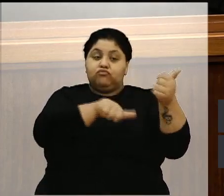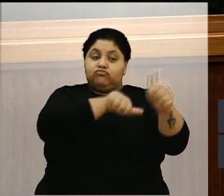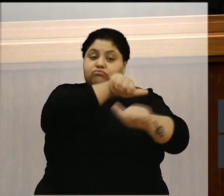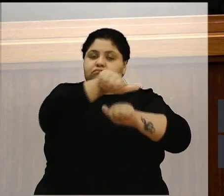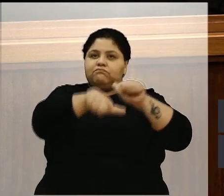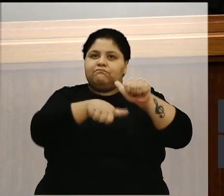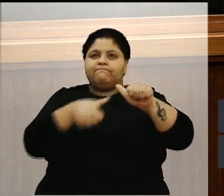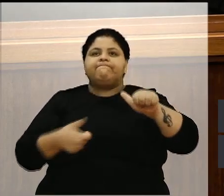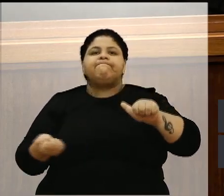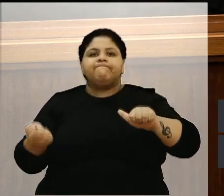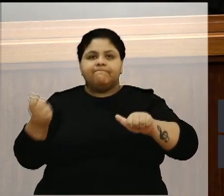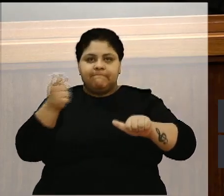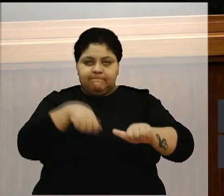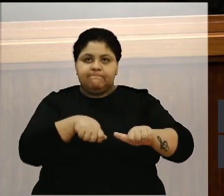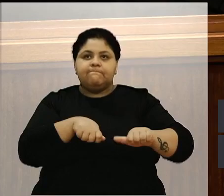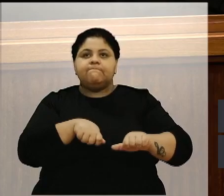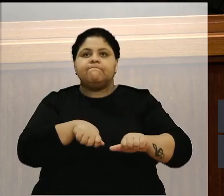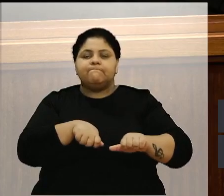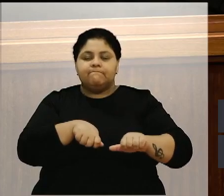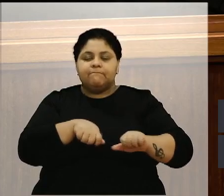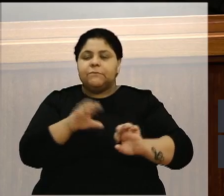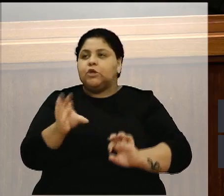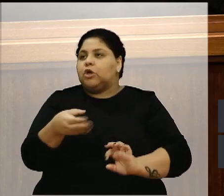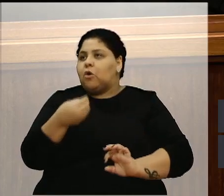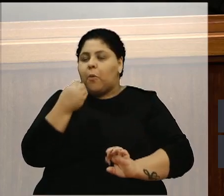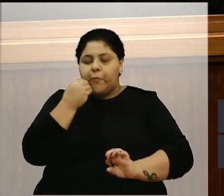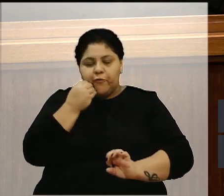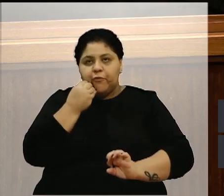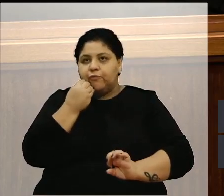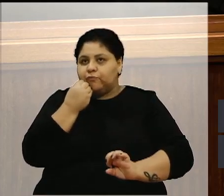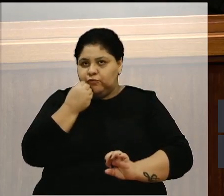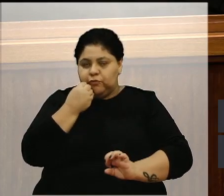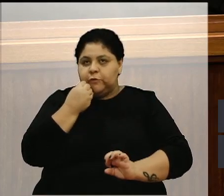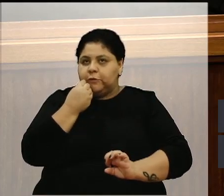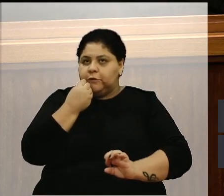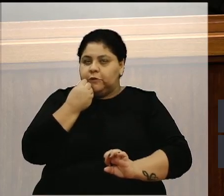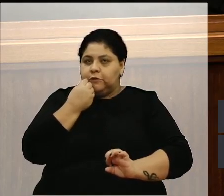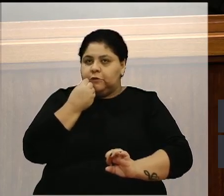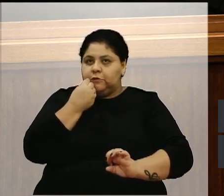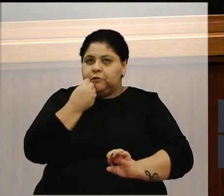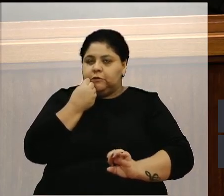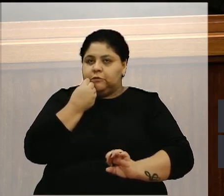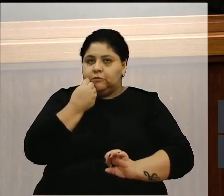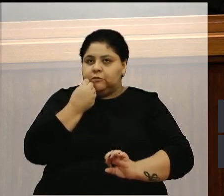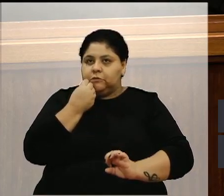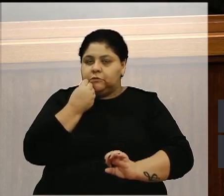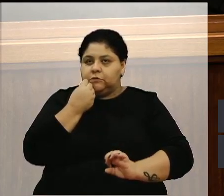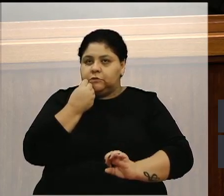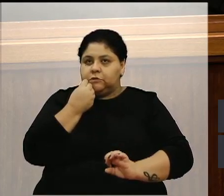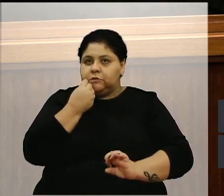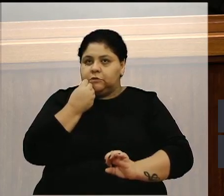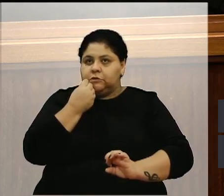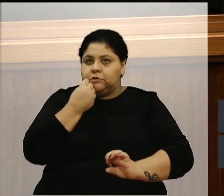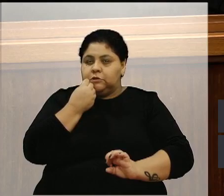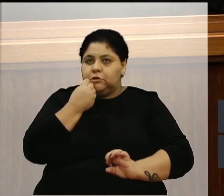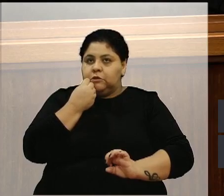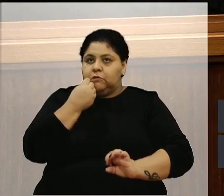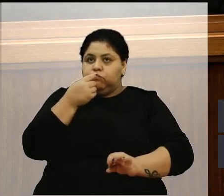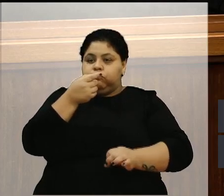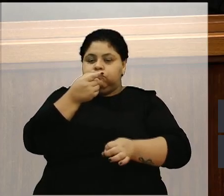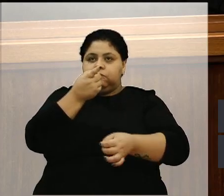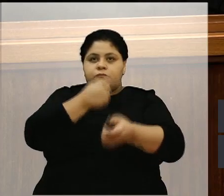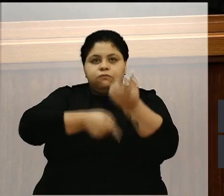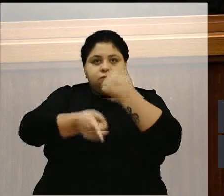tão necessária e que vai com certeza ir ao encontro de uma superação